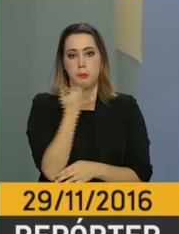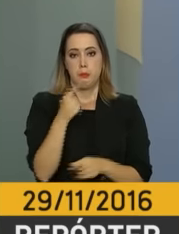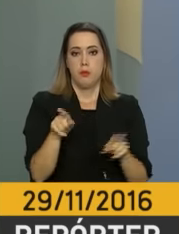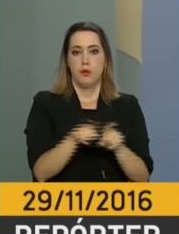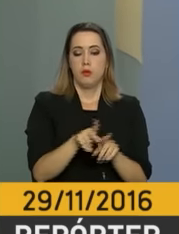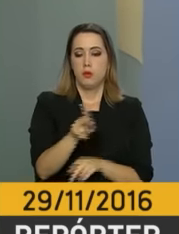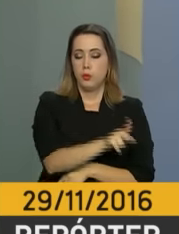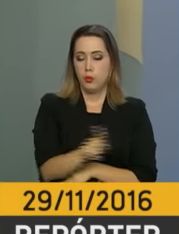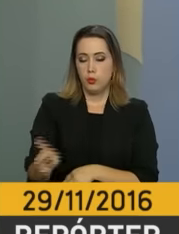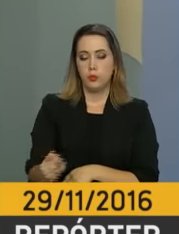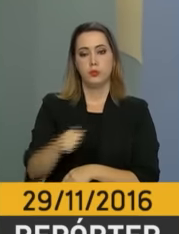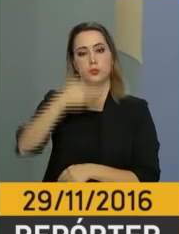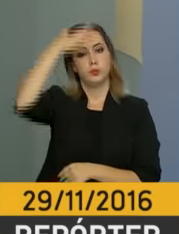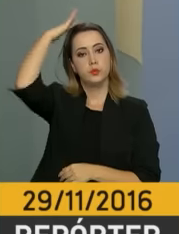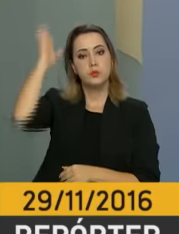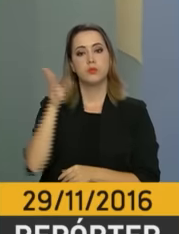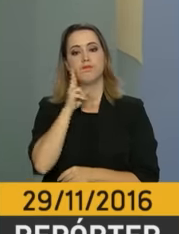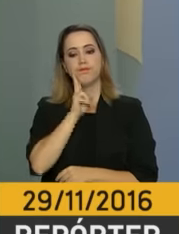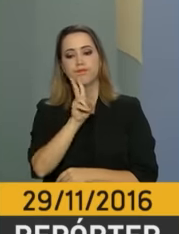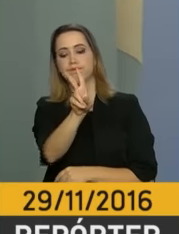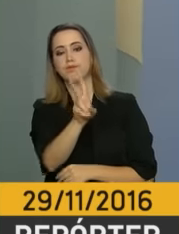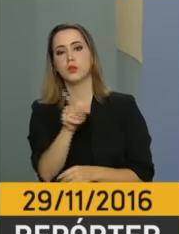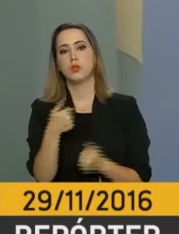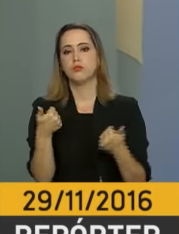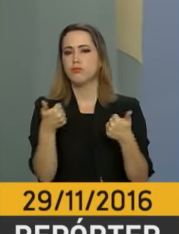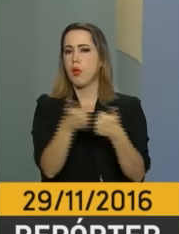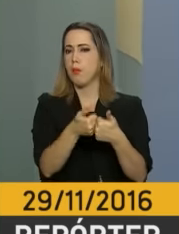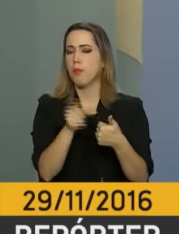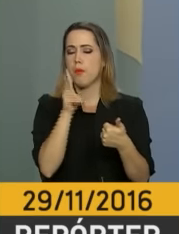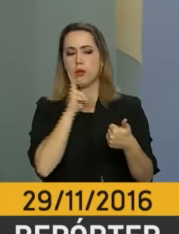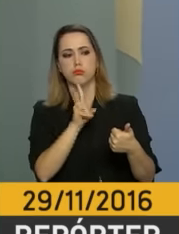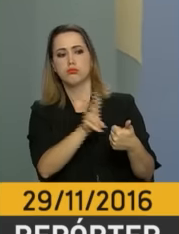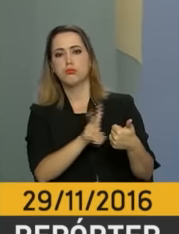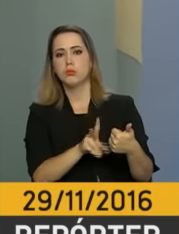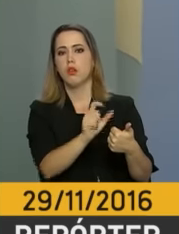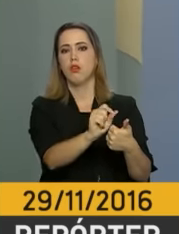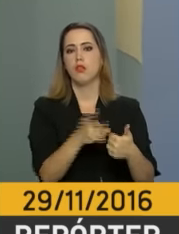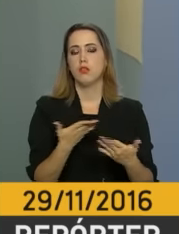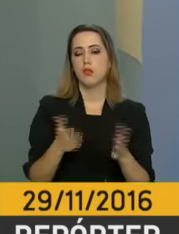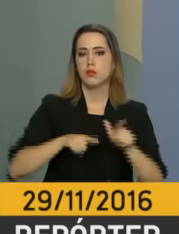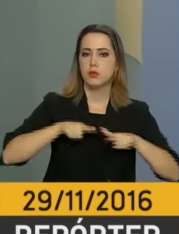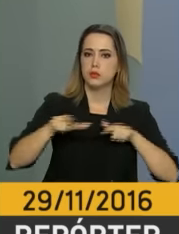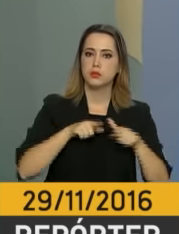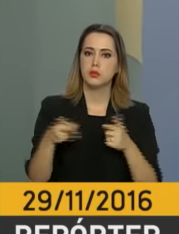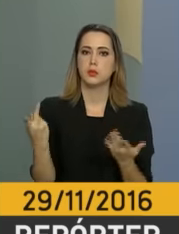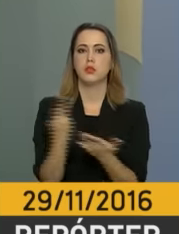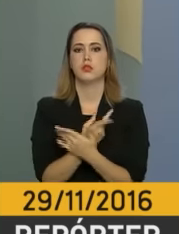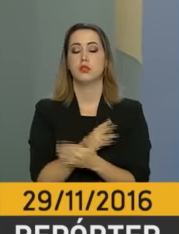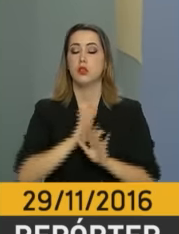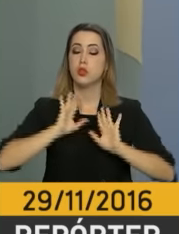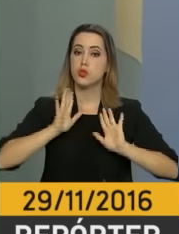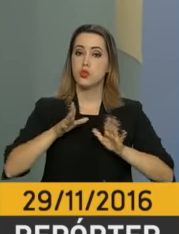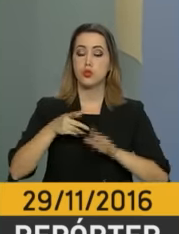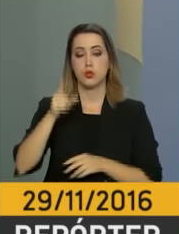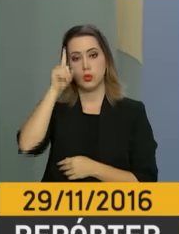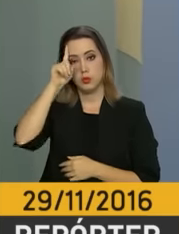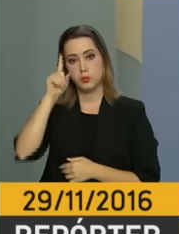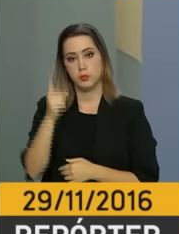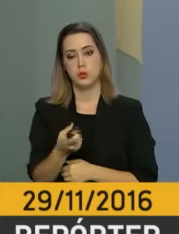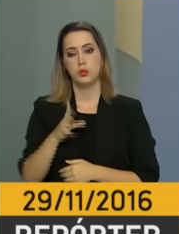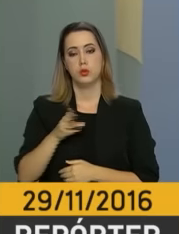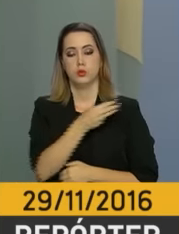acompanhando pessoalmente as providências em curso e instruiu seus ministros a organizarem os